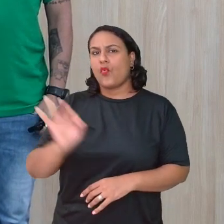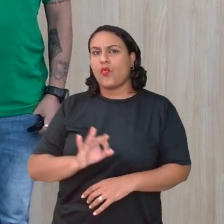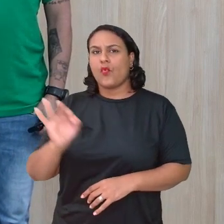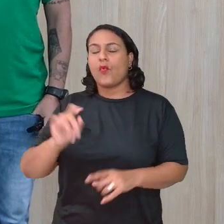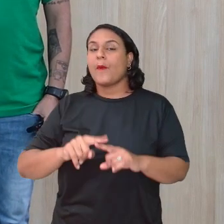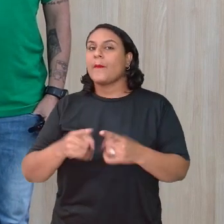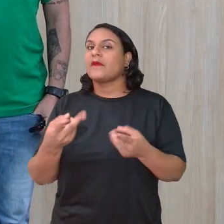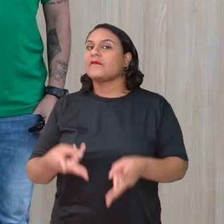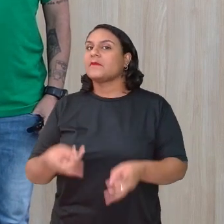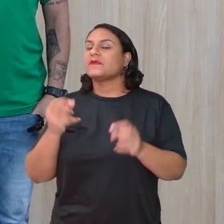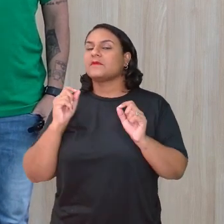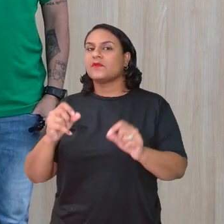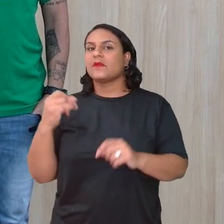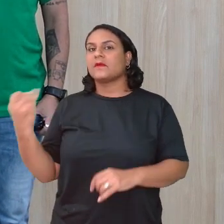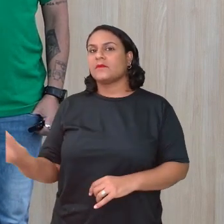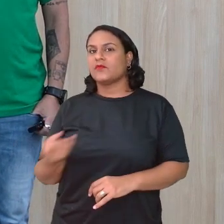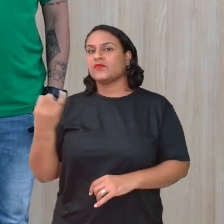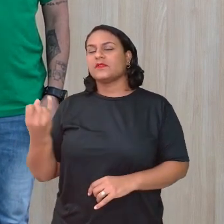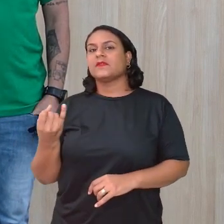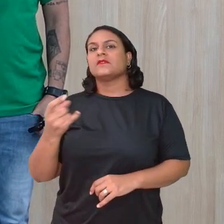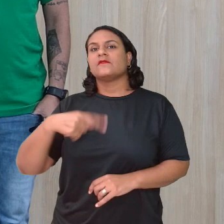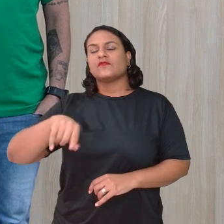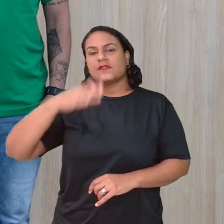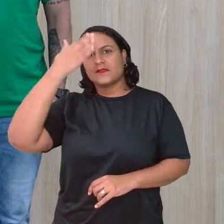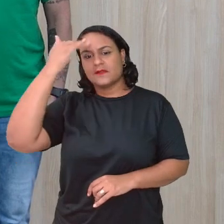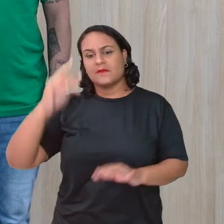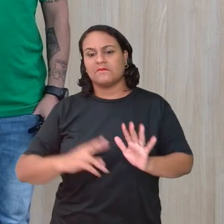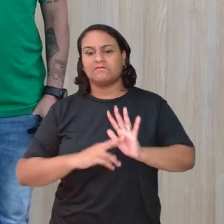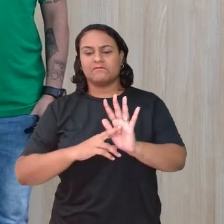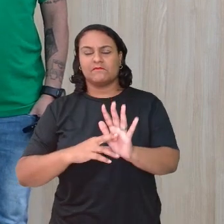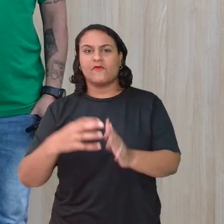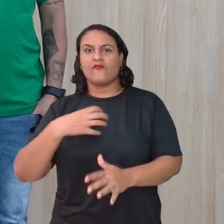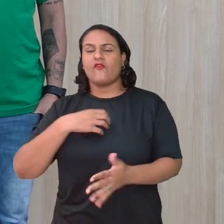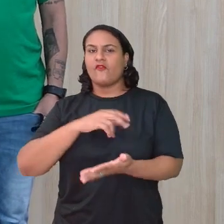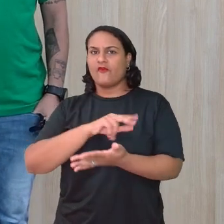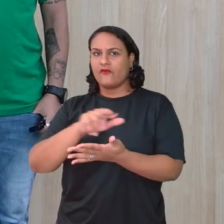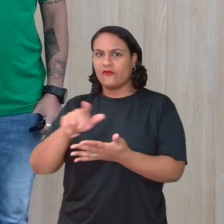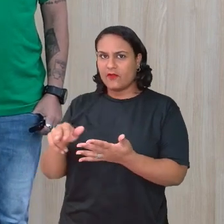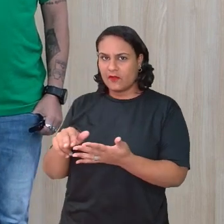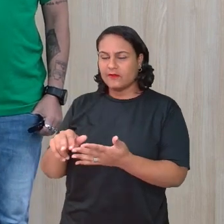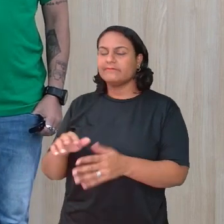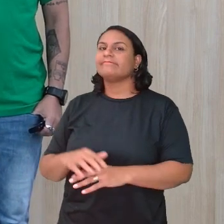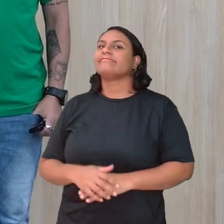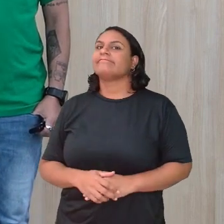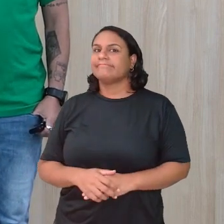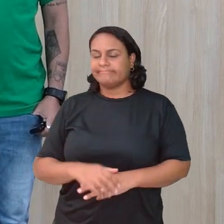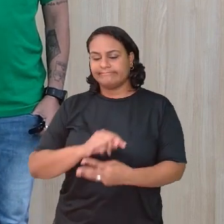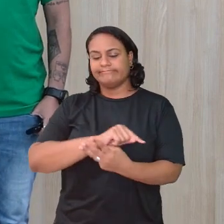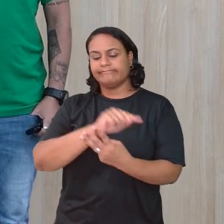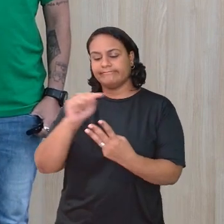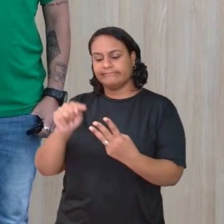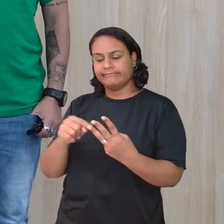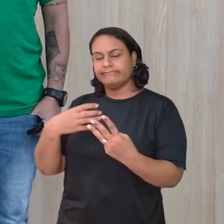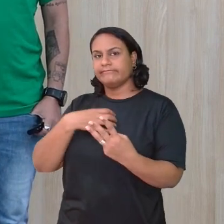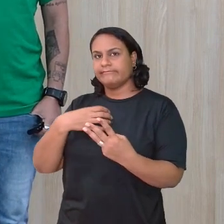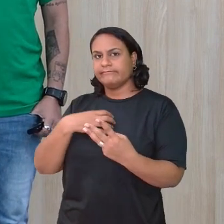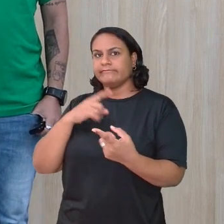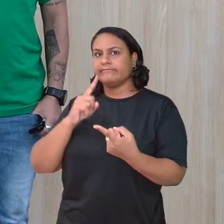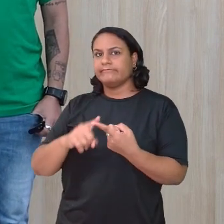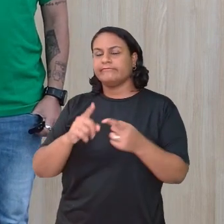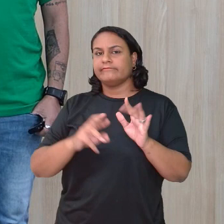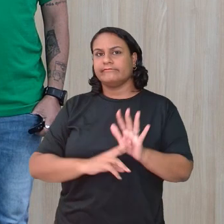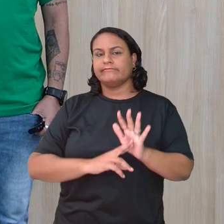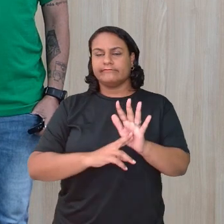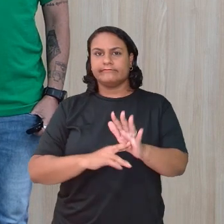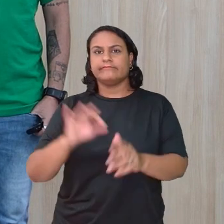ver que é importante você saber representar de várias formas, em particular de 3 formas. Você representar em termos